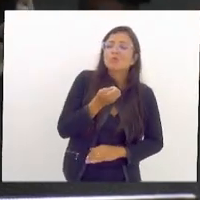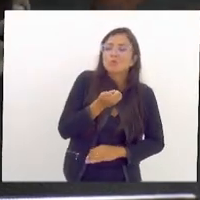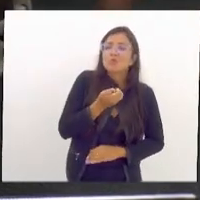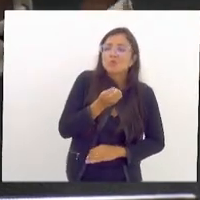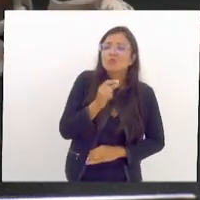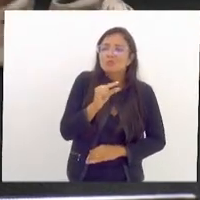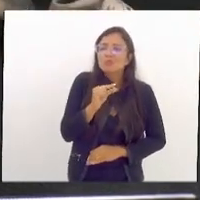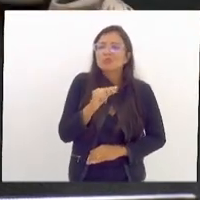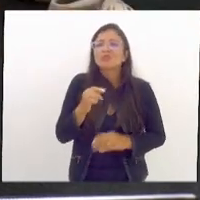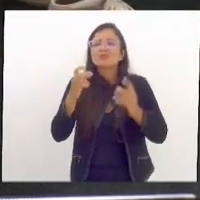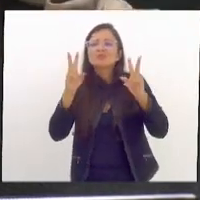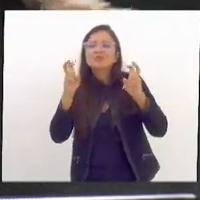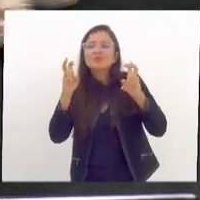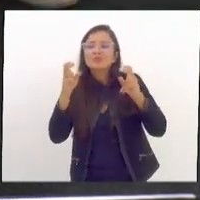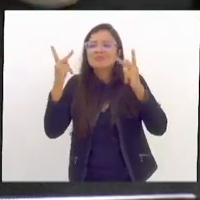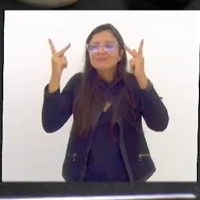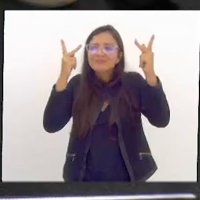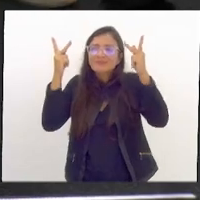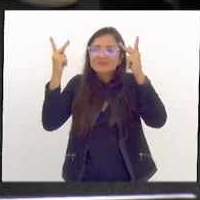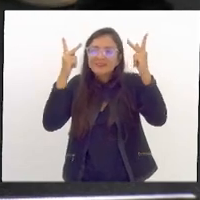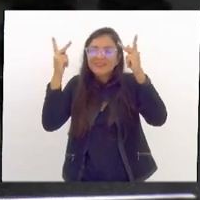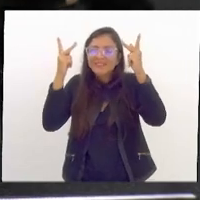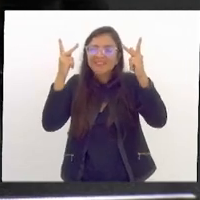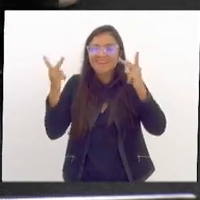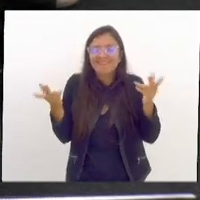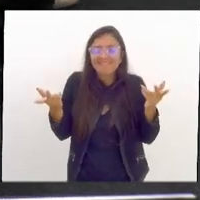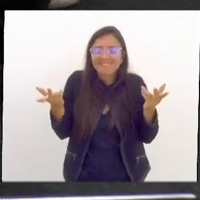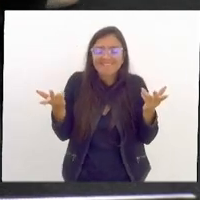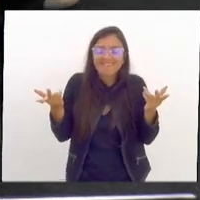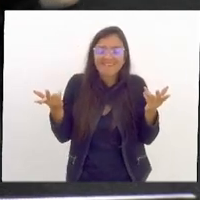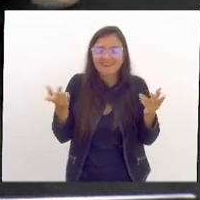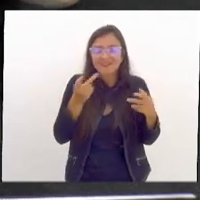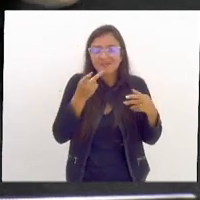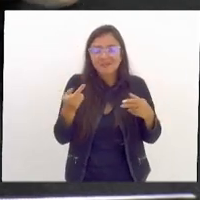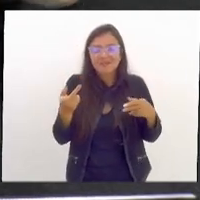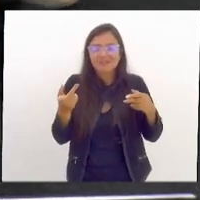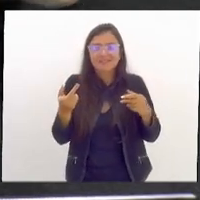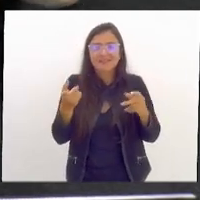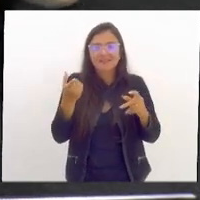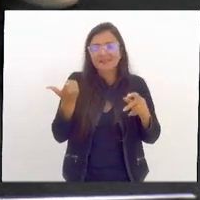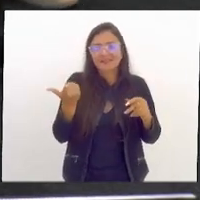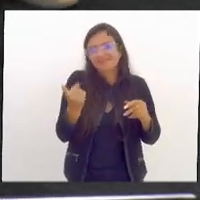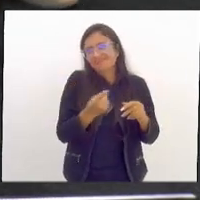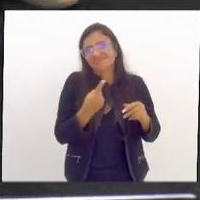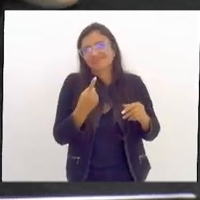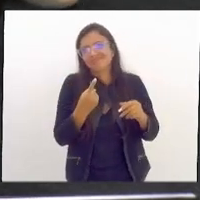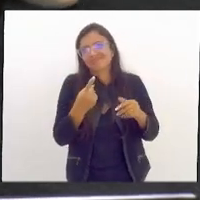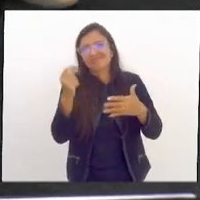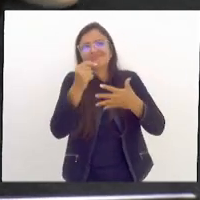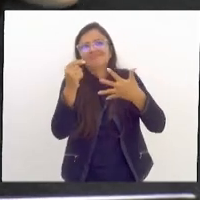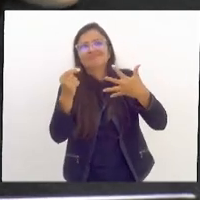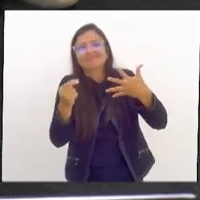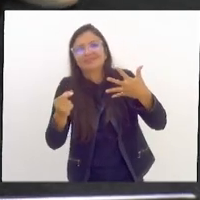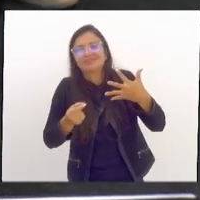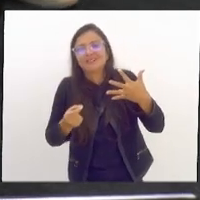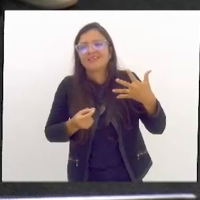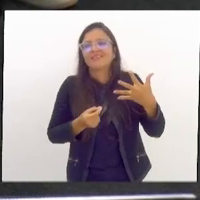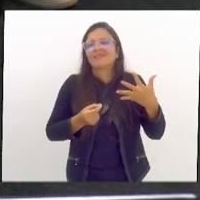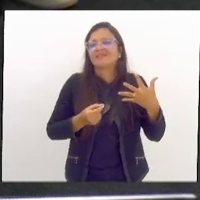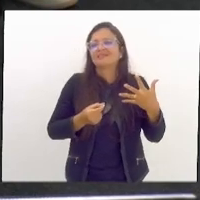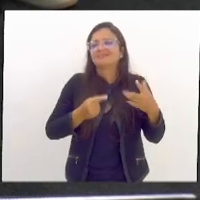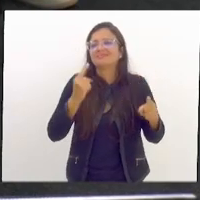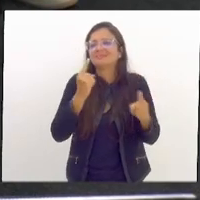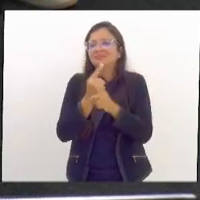de psiquiatria para poder definirmos quais são os o diagnóstico